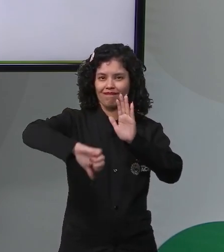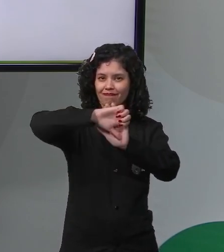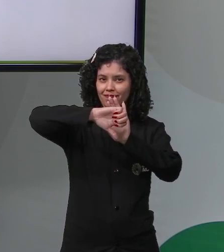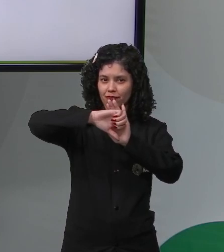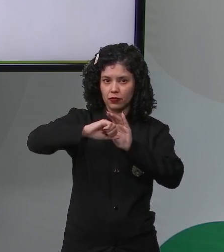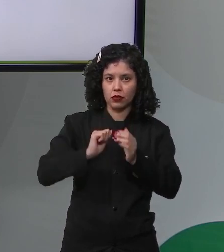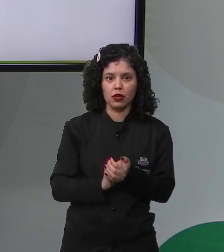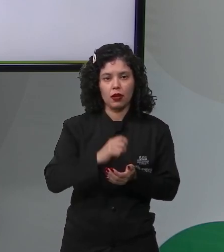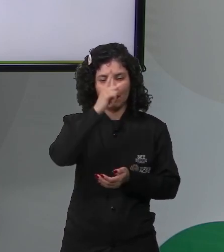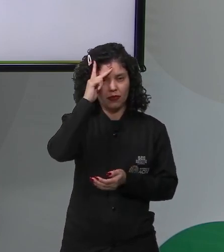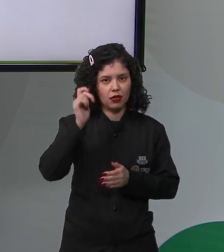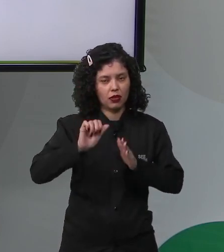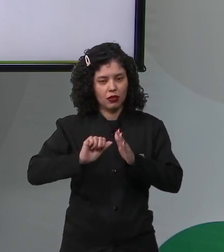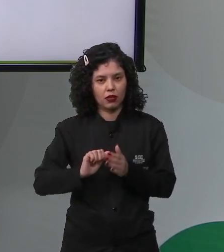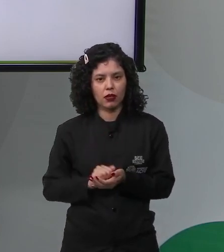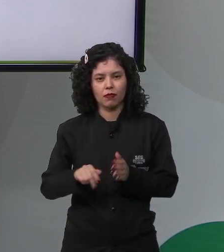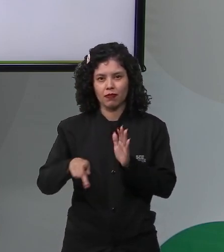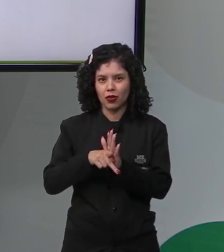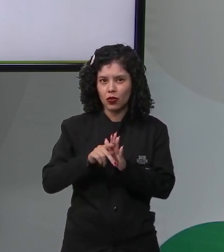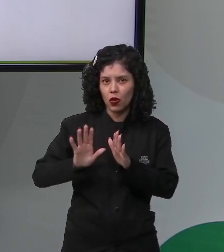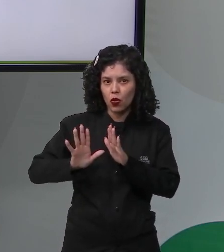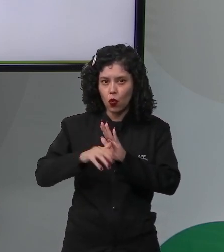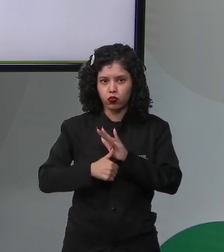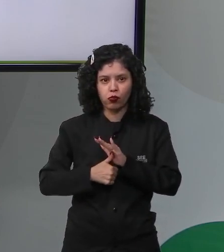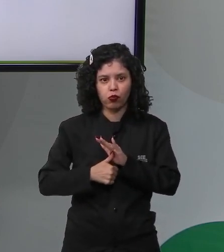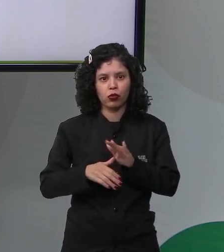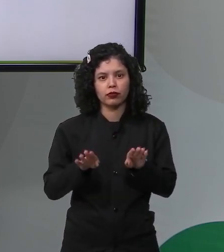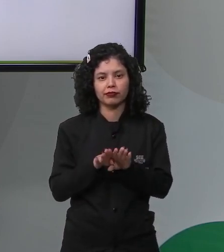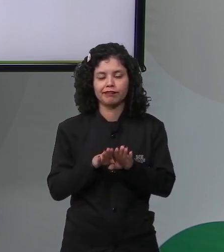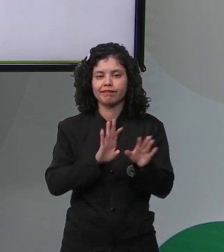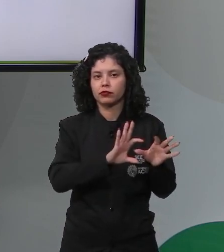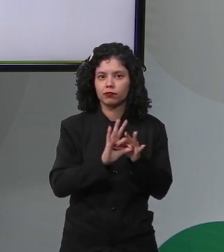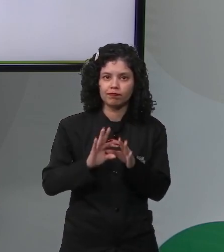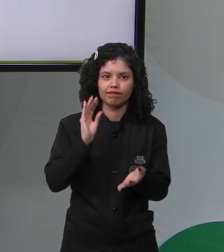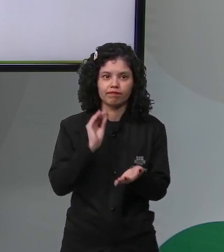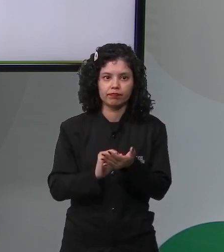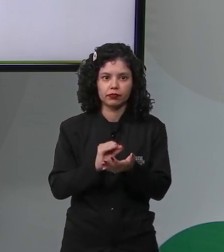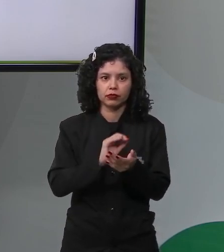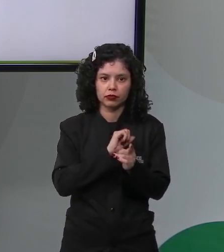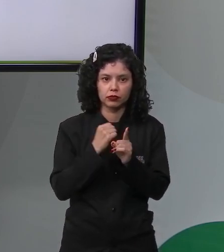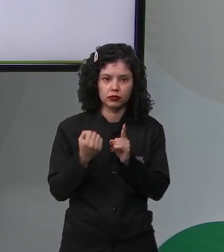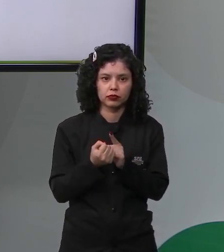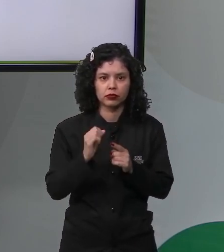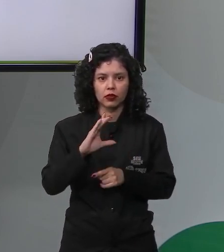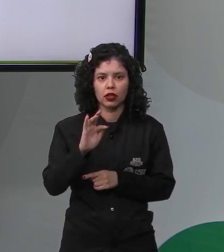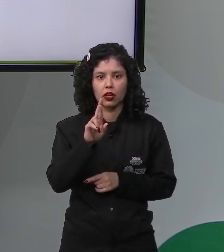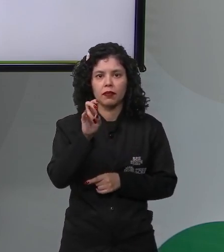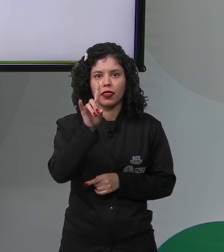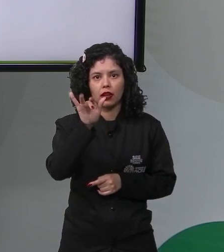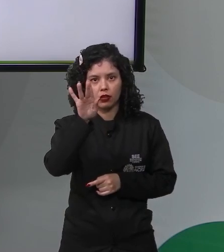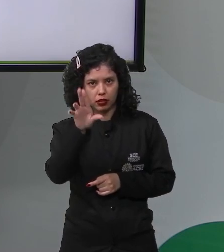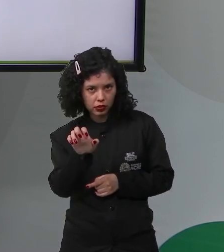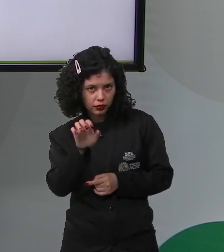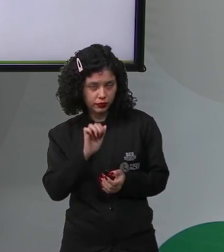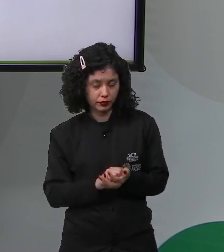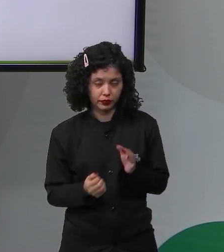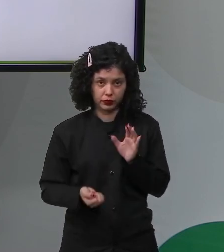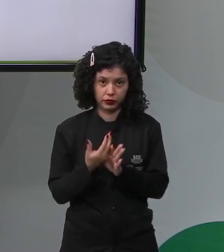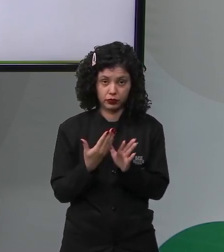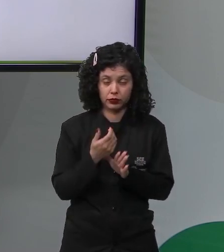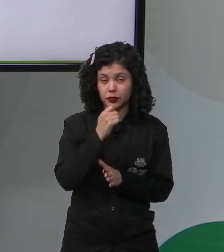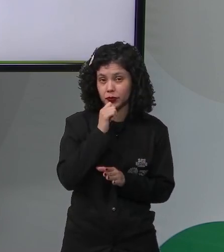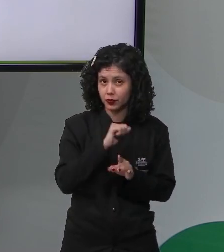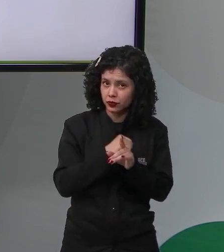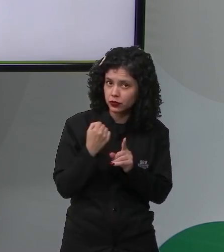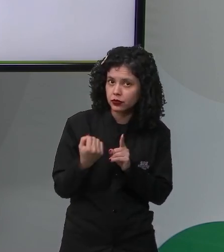criminalidade. Isso significa o quê? Falta de coesão social. A coesão existente na